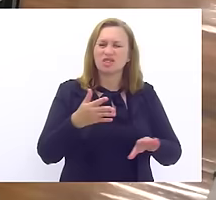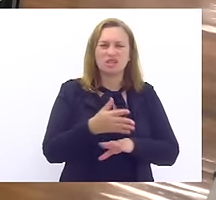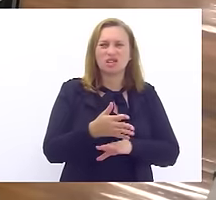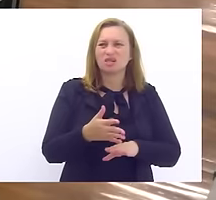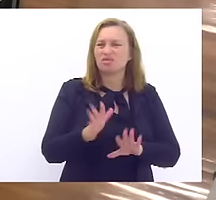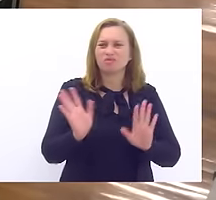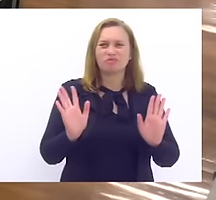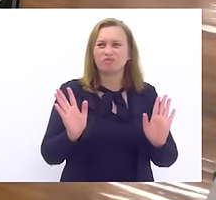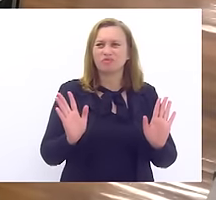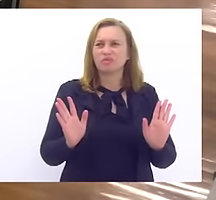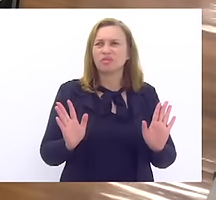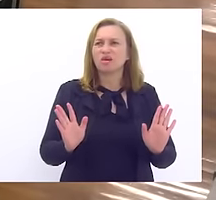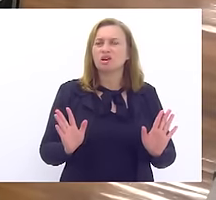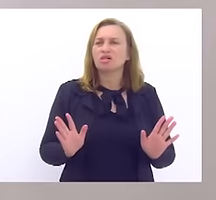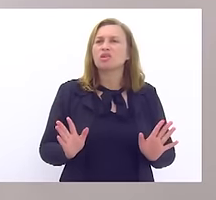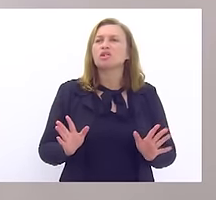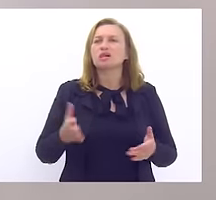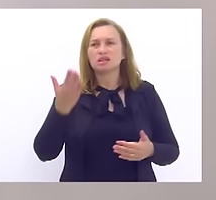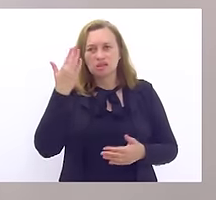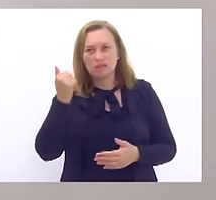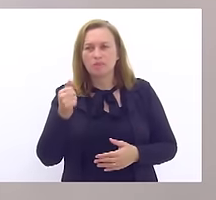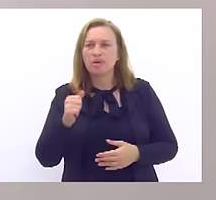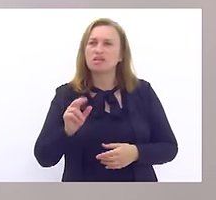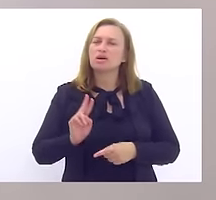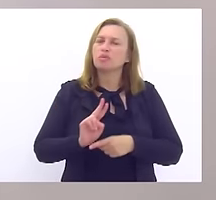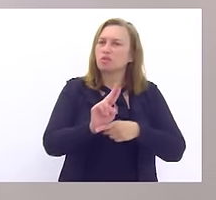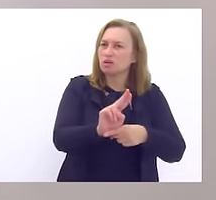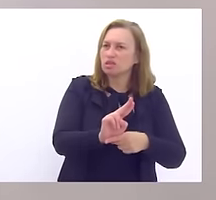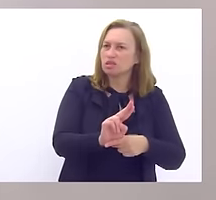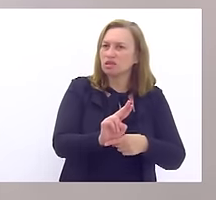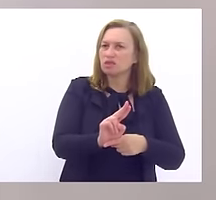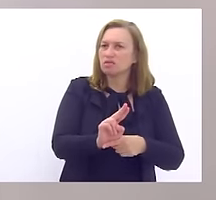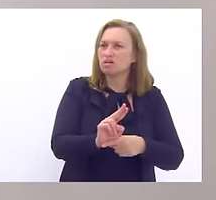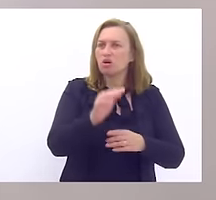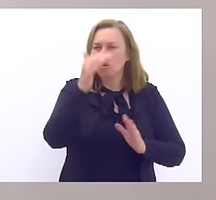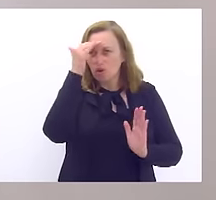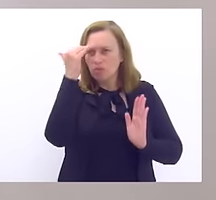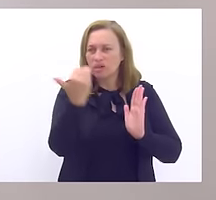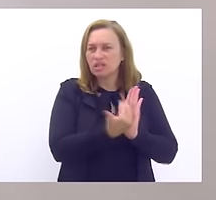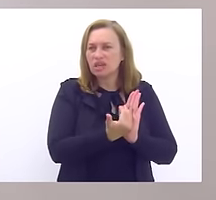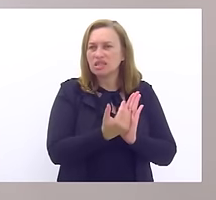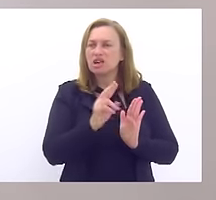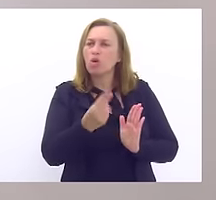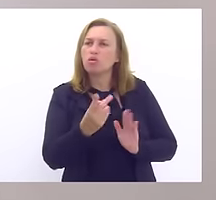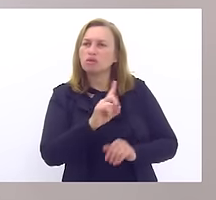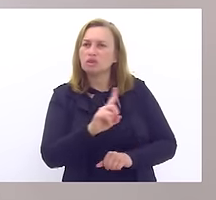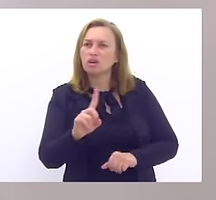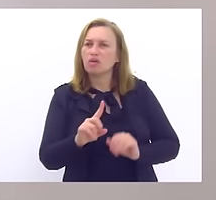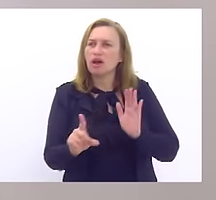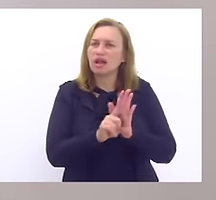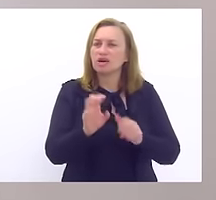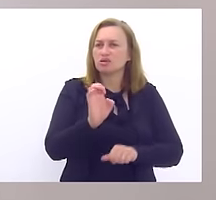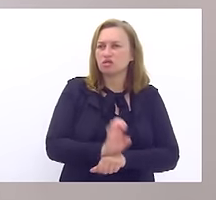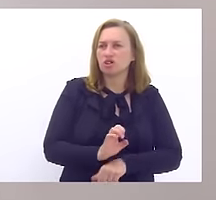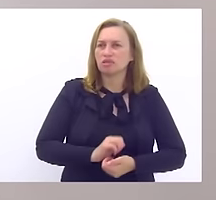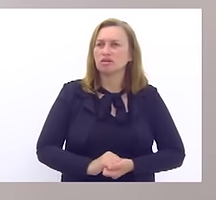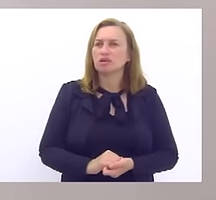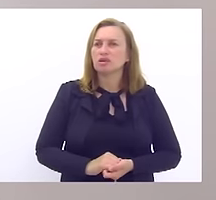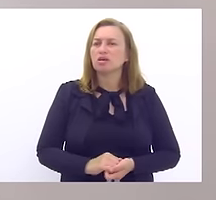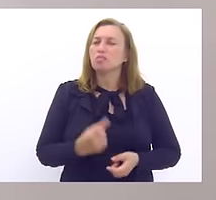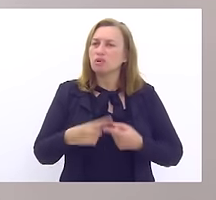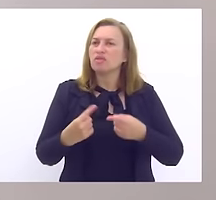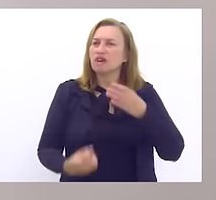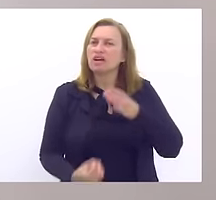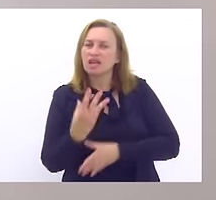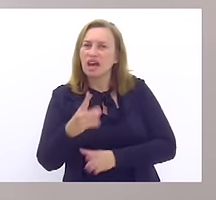dessa casa eu quero saber se a orientação da procuradoria vai fazer com que vocês respeita ou não o estatuto da Blitz que a gente vai vai fazer que a gente vai fazer